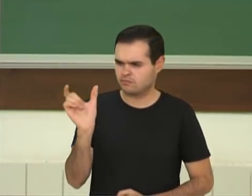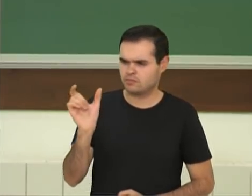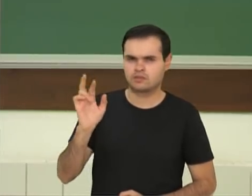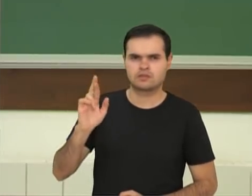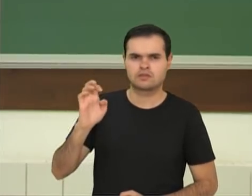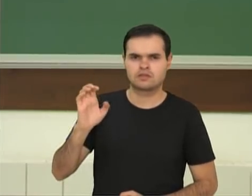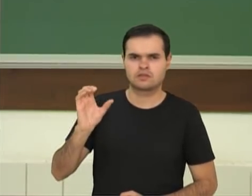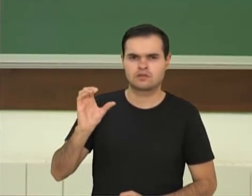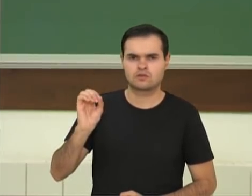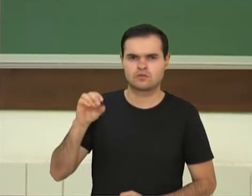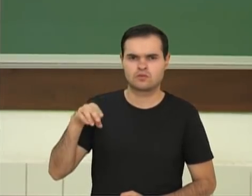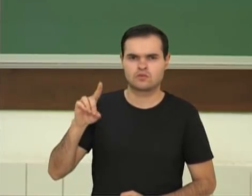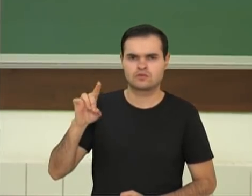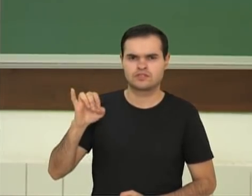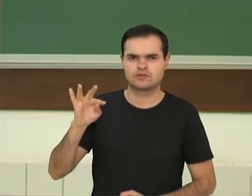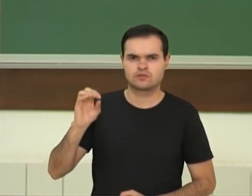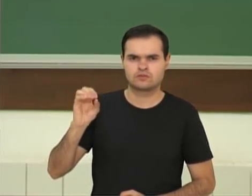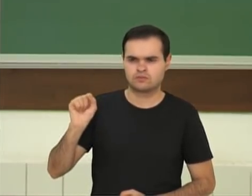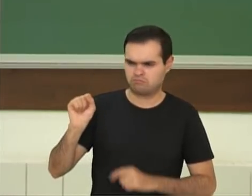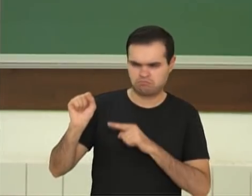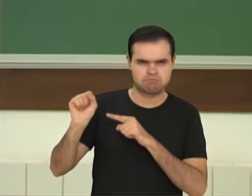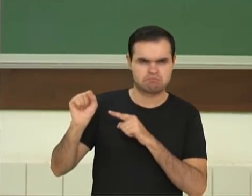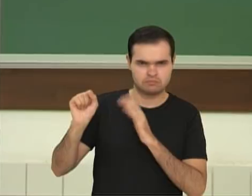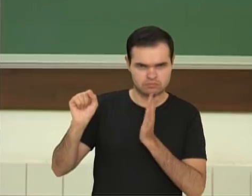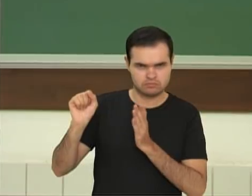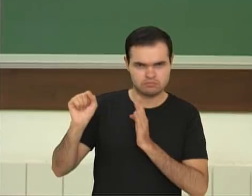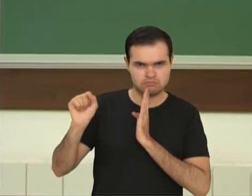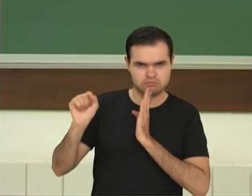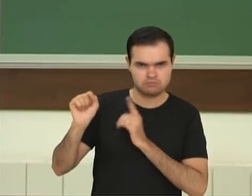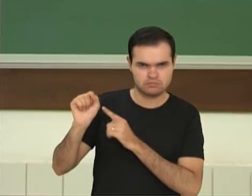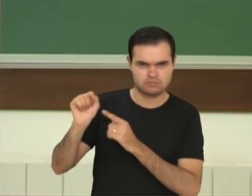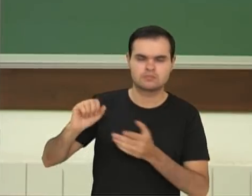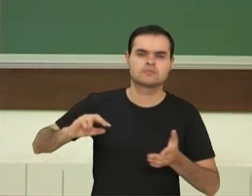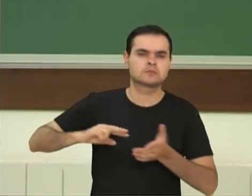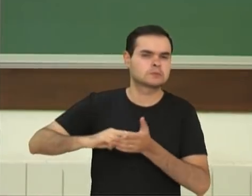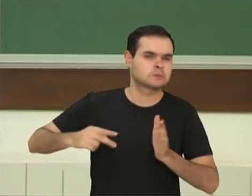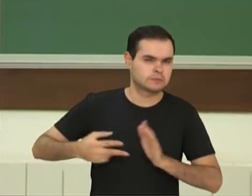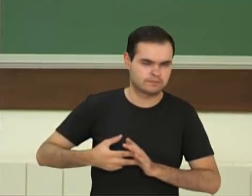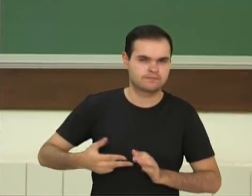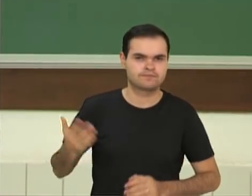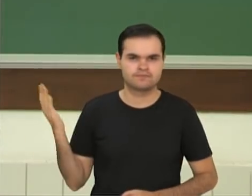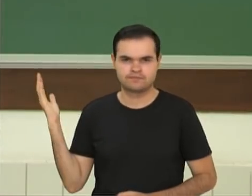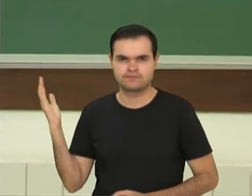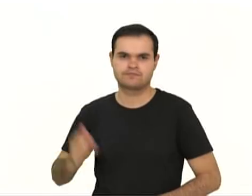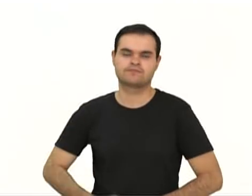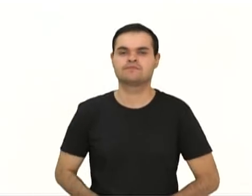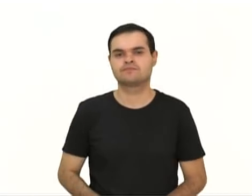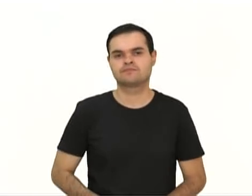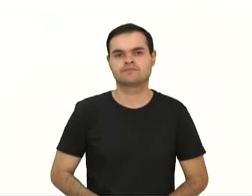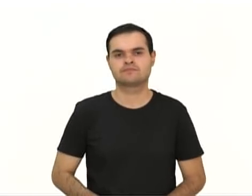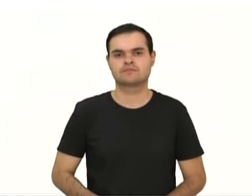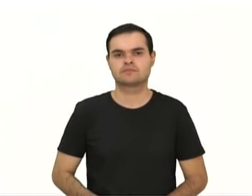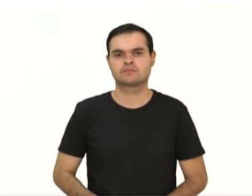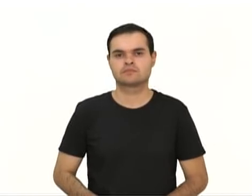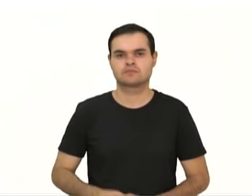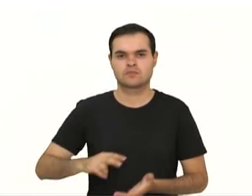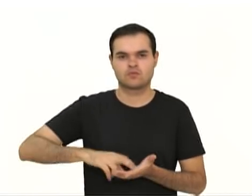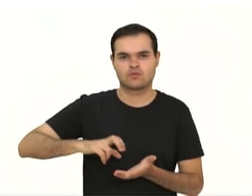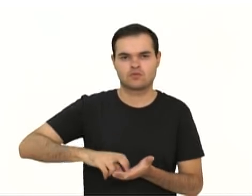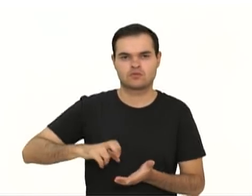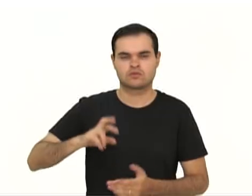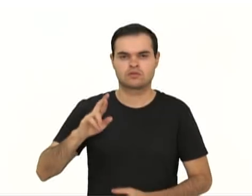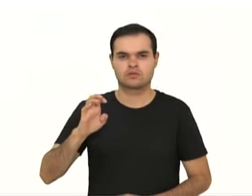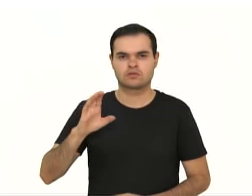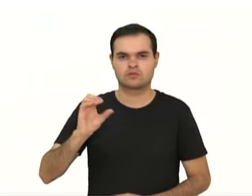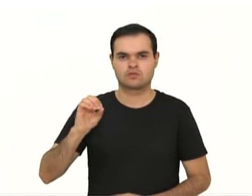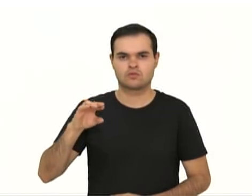nessa palavra, reconditos, certo? Então confira a sua resposta. O vocábulo reconditos,